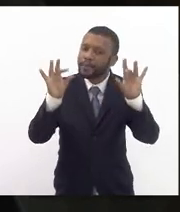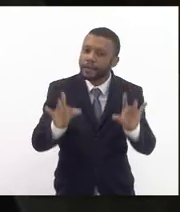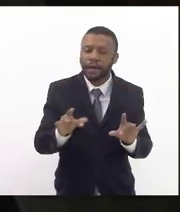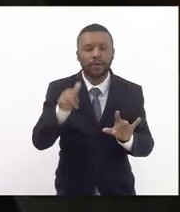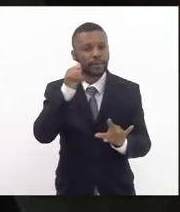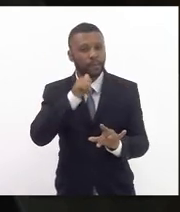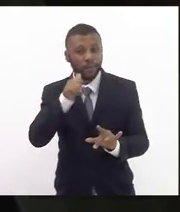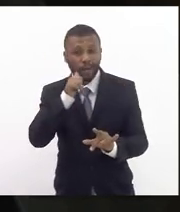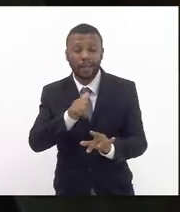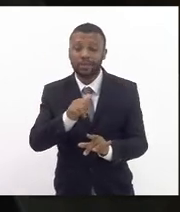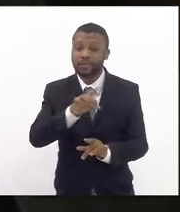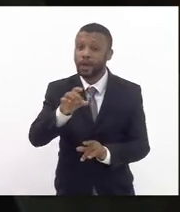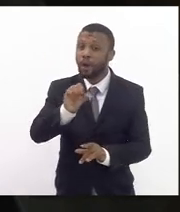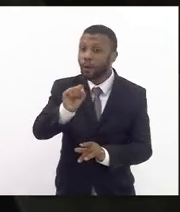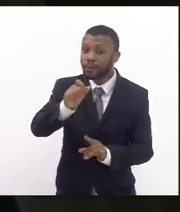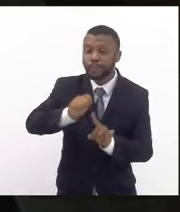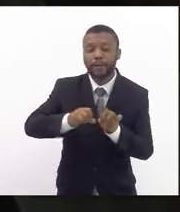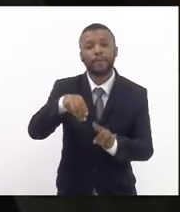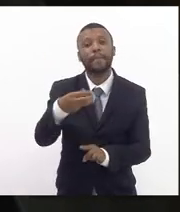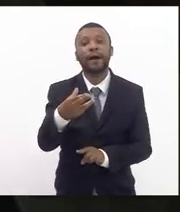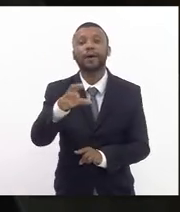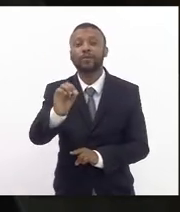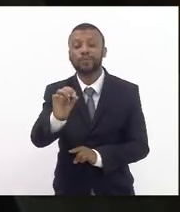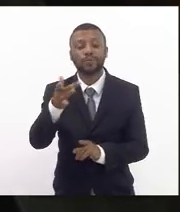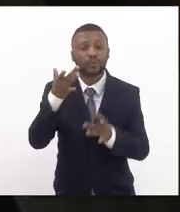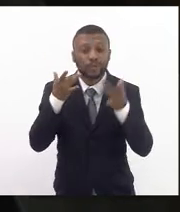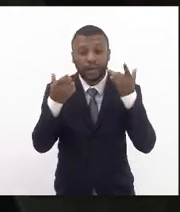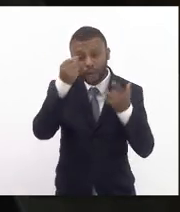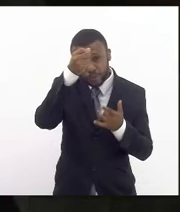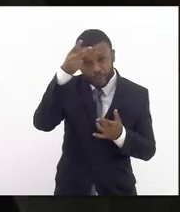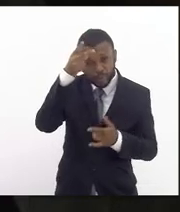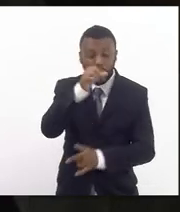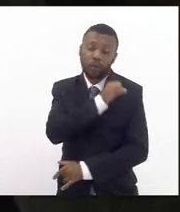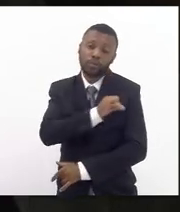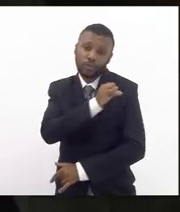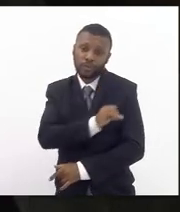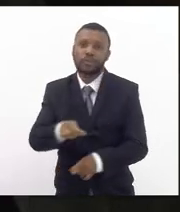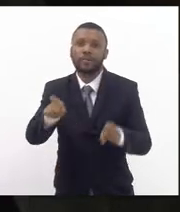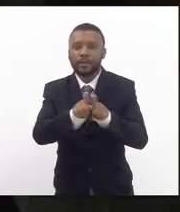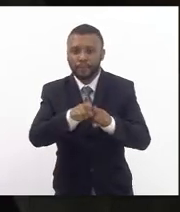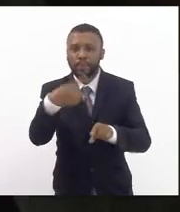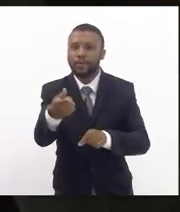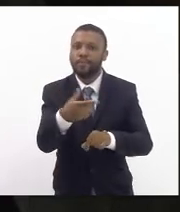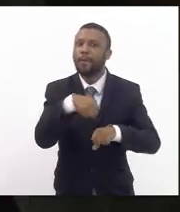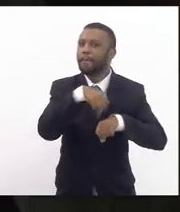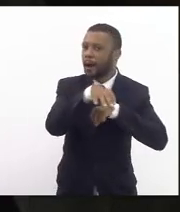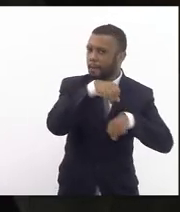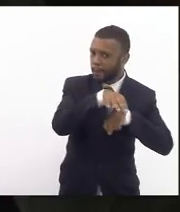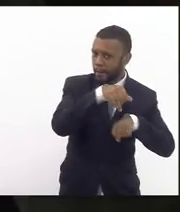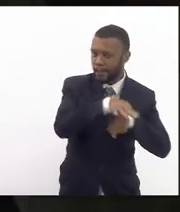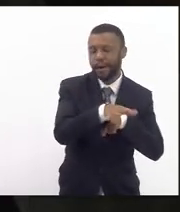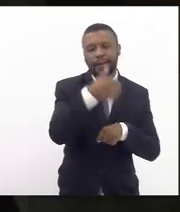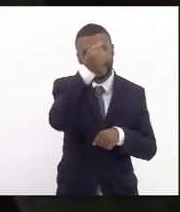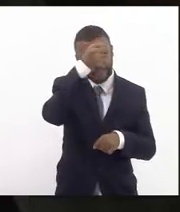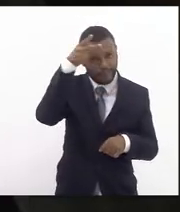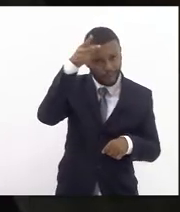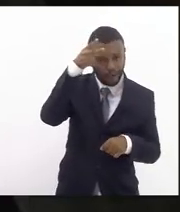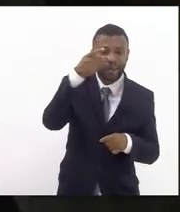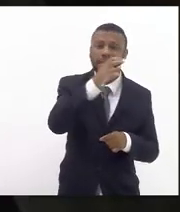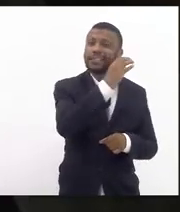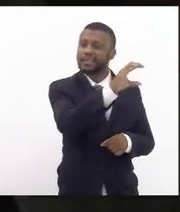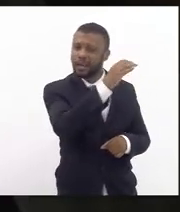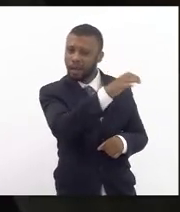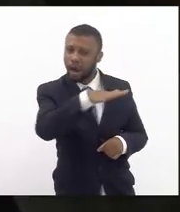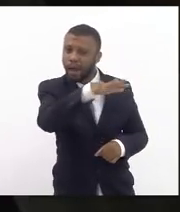Teatro Municipal do Rio de Janeiro, depois foi passado em Niterói também, discutido com associações de mulheres e associações da área da